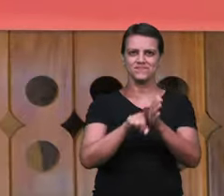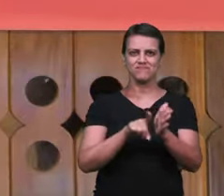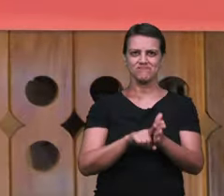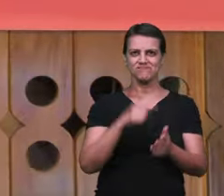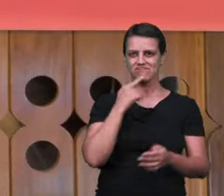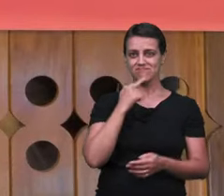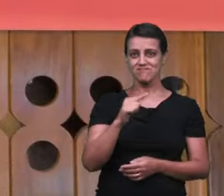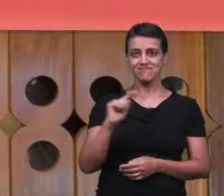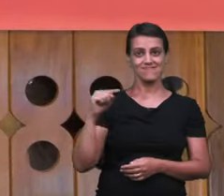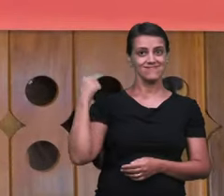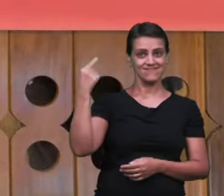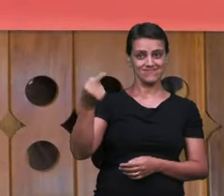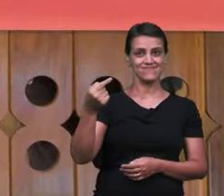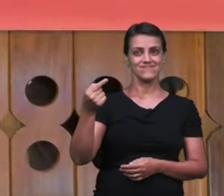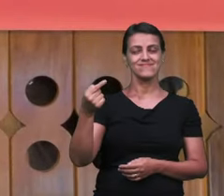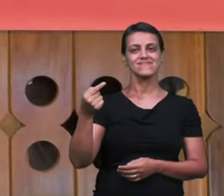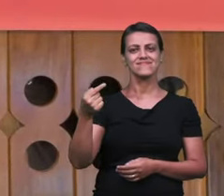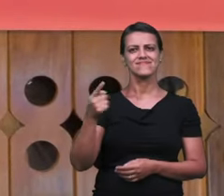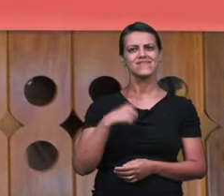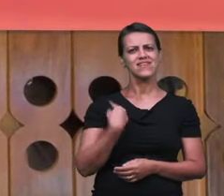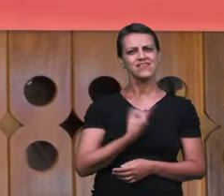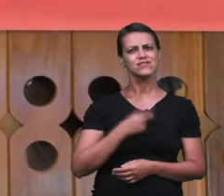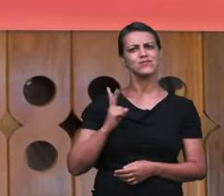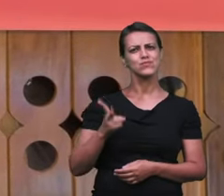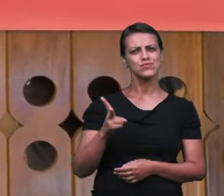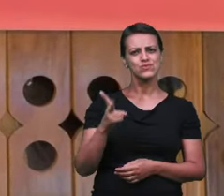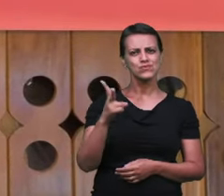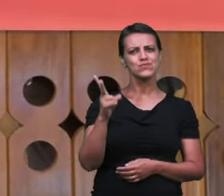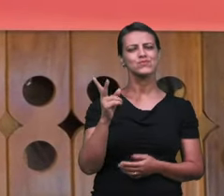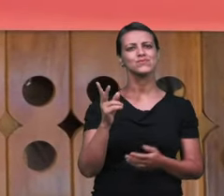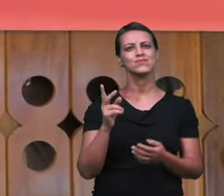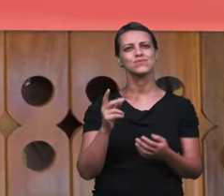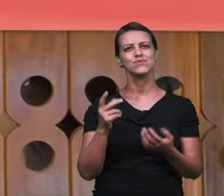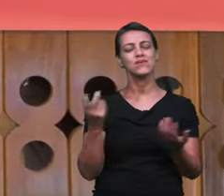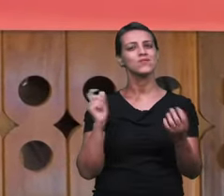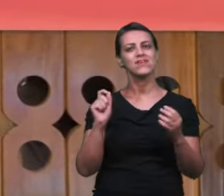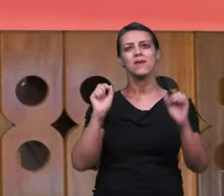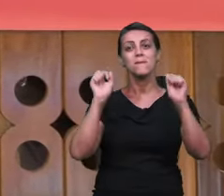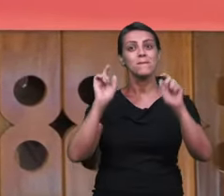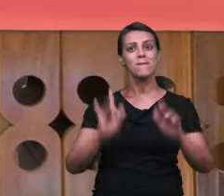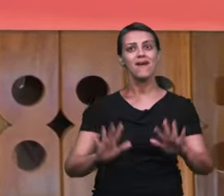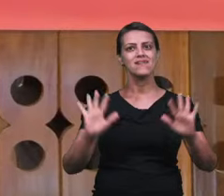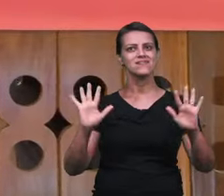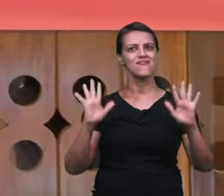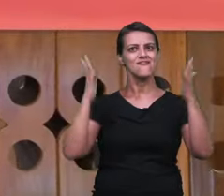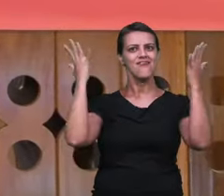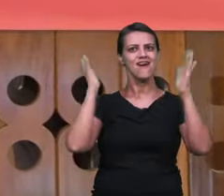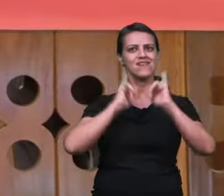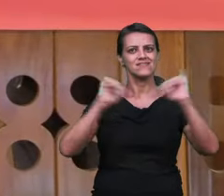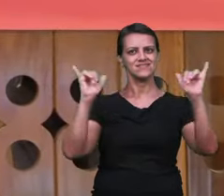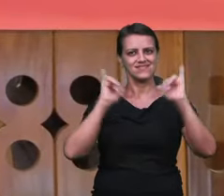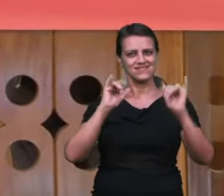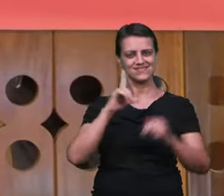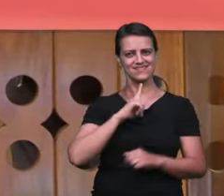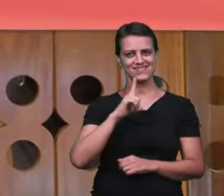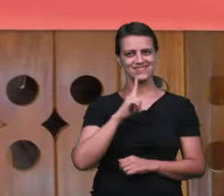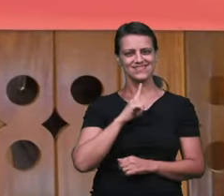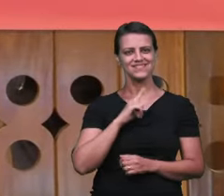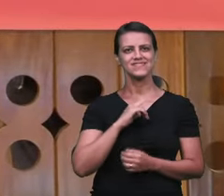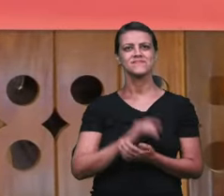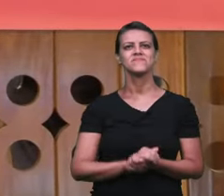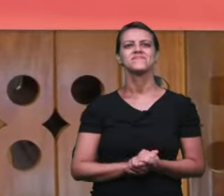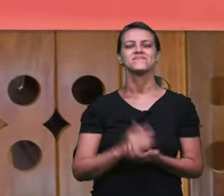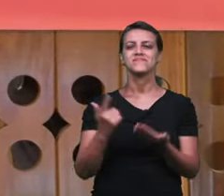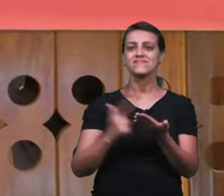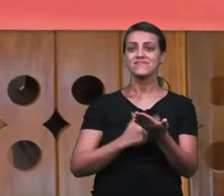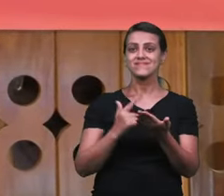e a gente continua repercutindo a bênção que foi o Trombetas e Festas, tá? Continuamos em Cantares